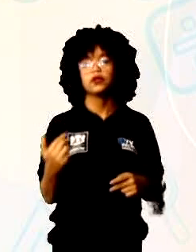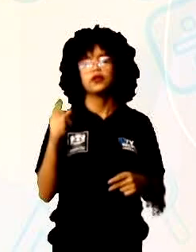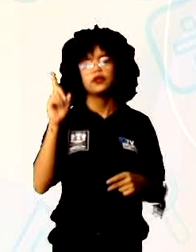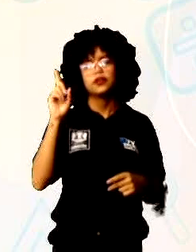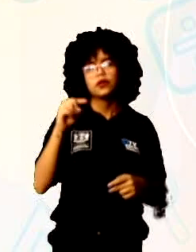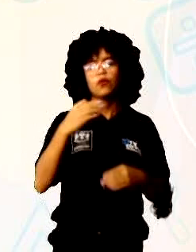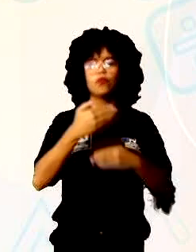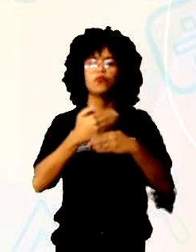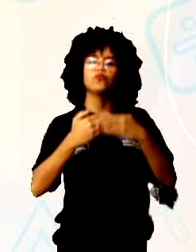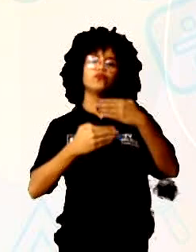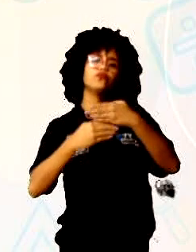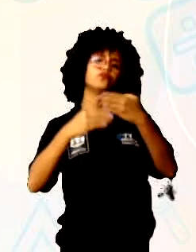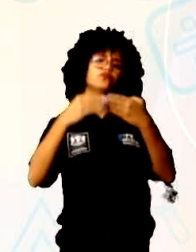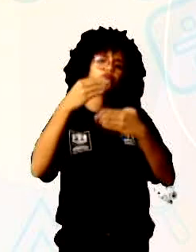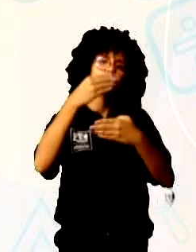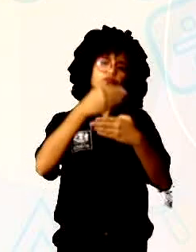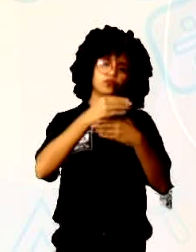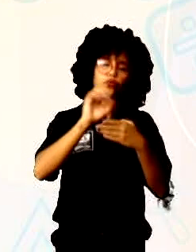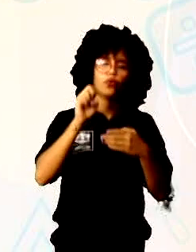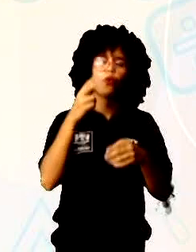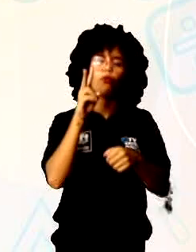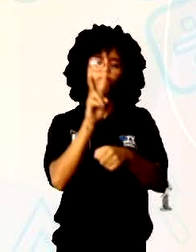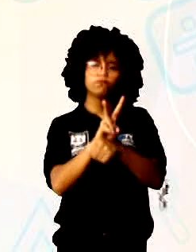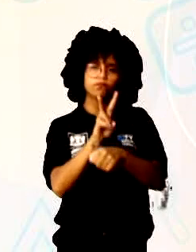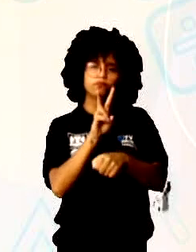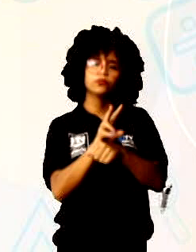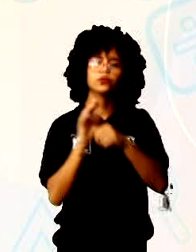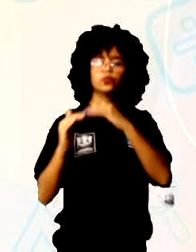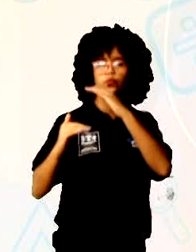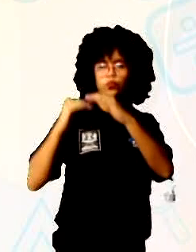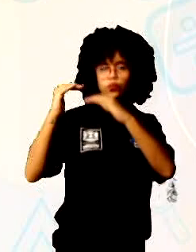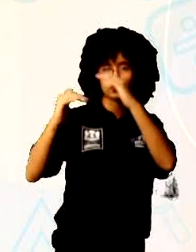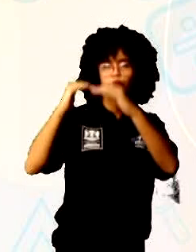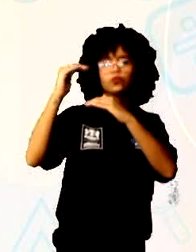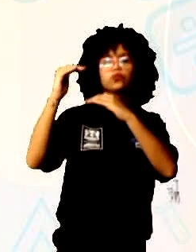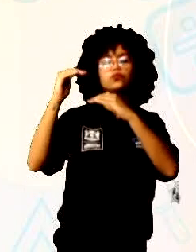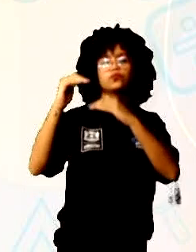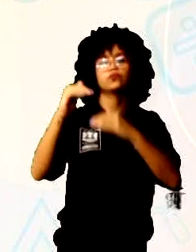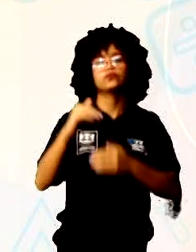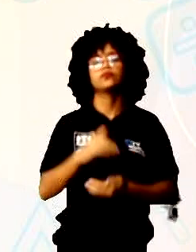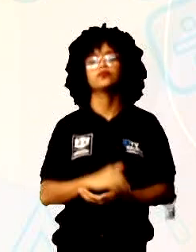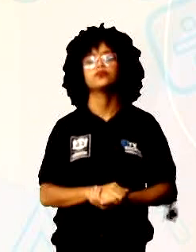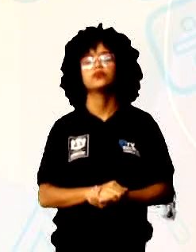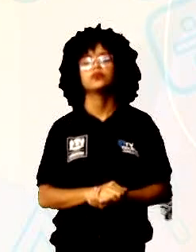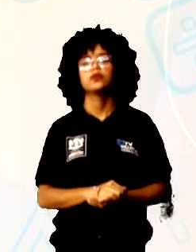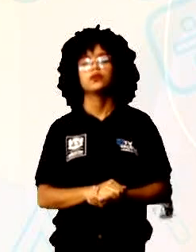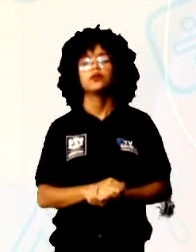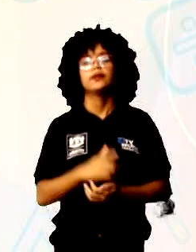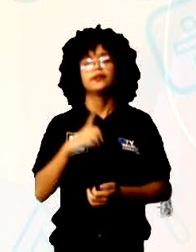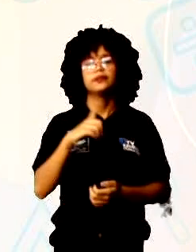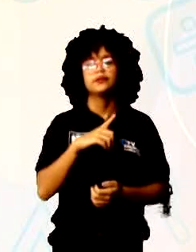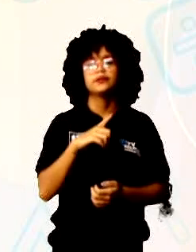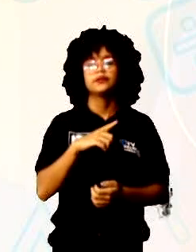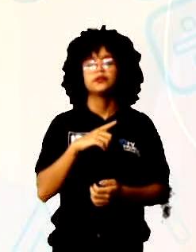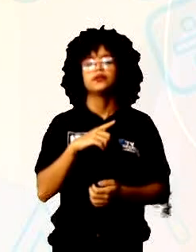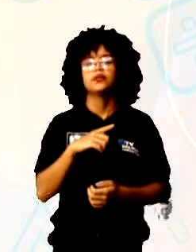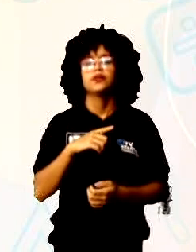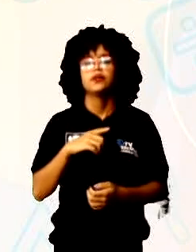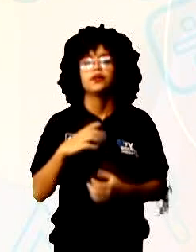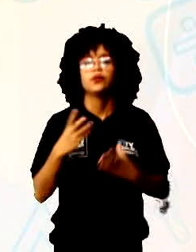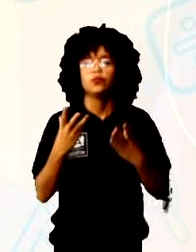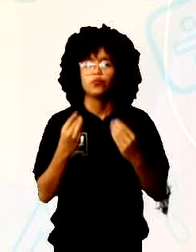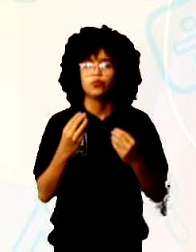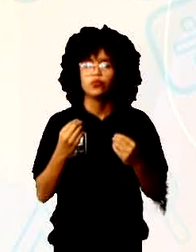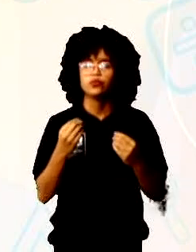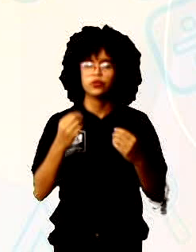foram construídos ou preservados ao longo do tempo eles possuem forte ligação